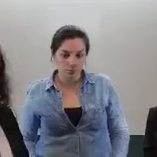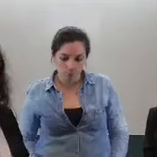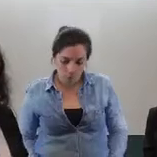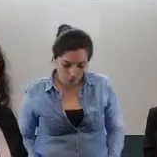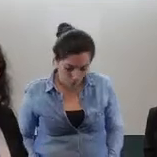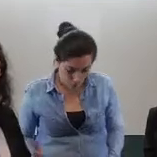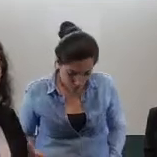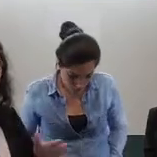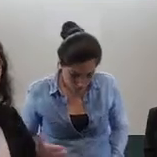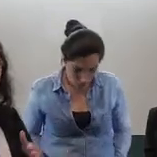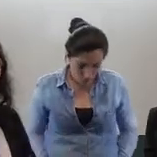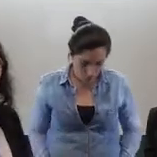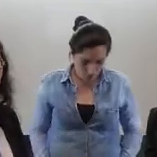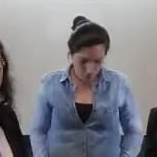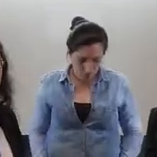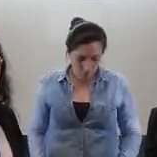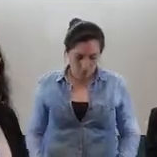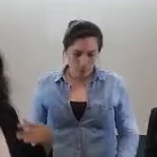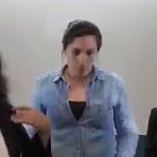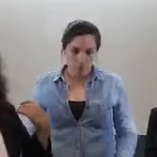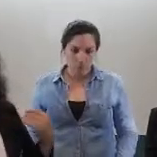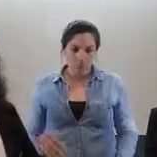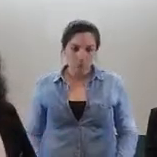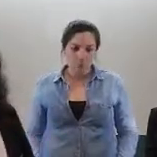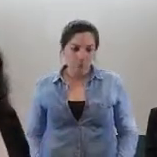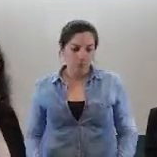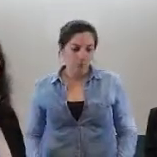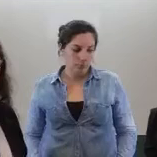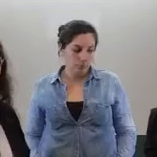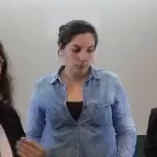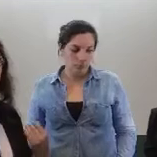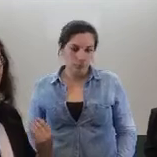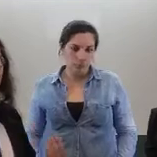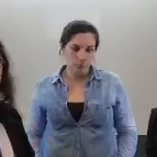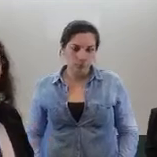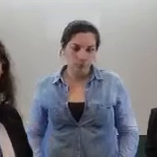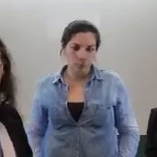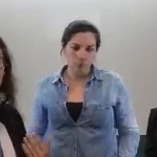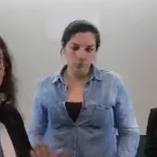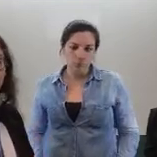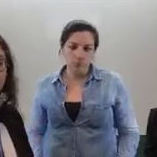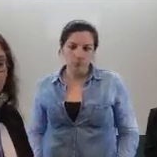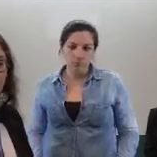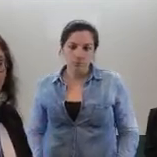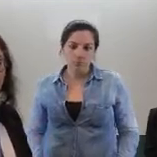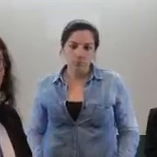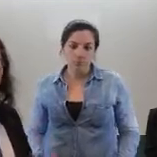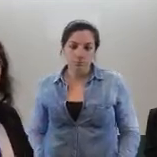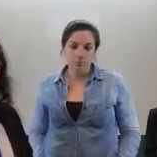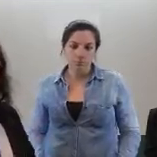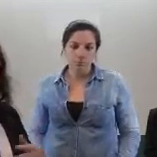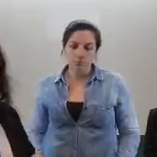mostra um pouquinho aqui do que é cada coisa, o que é um elemento pós-textual, o que é um elemento pré-textual, um elemento